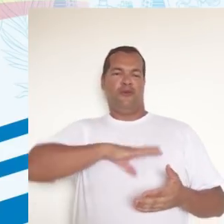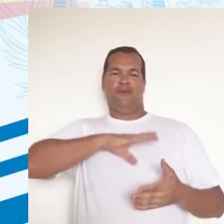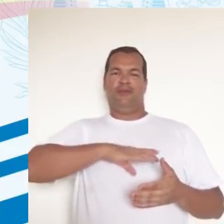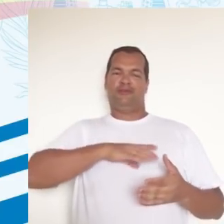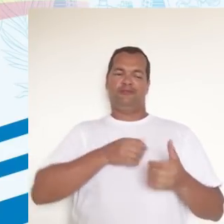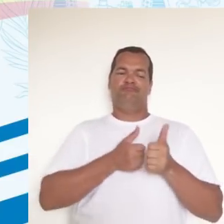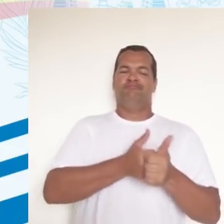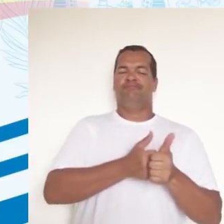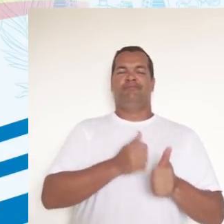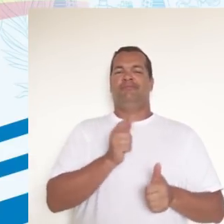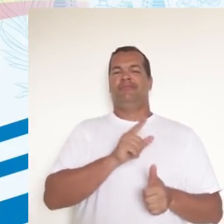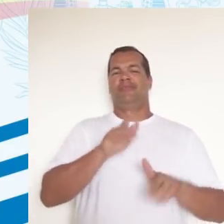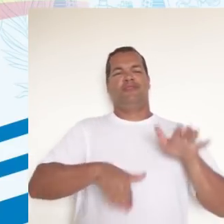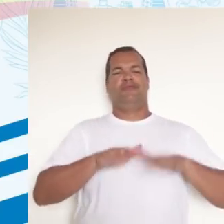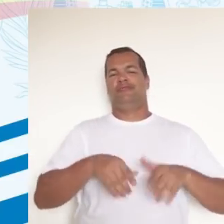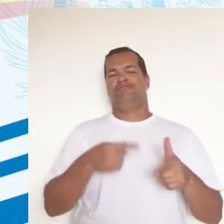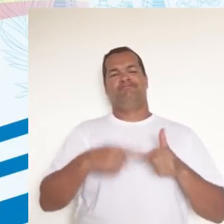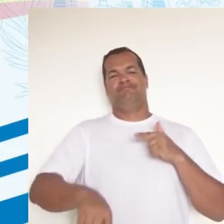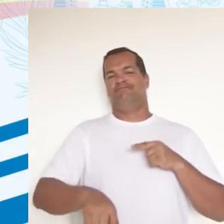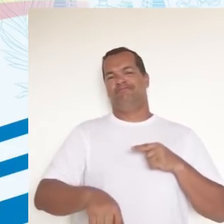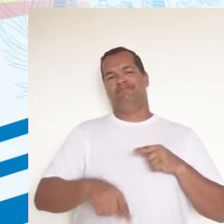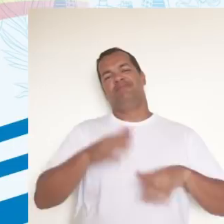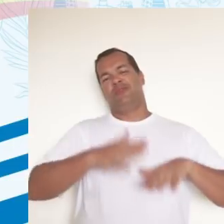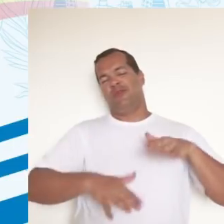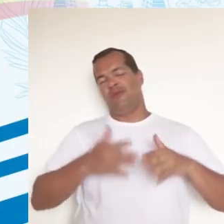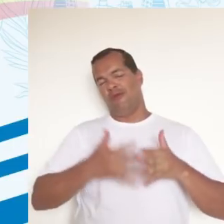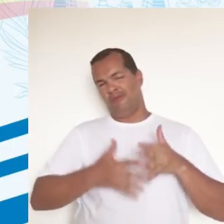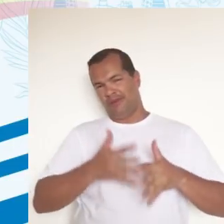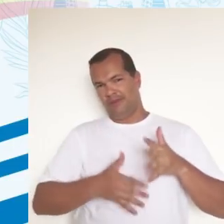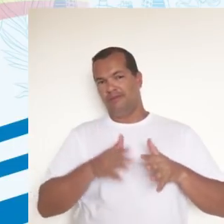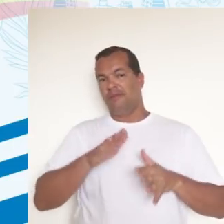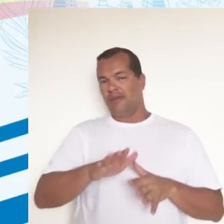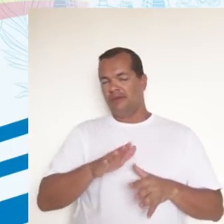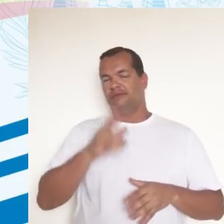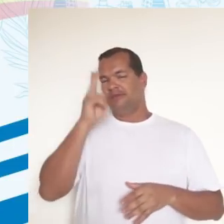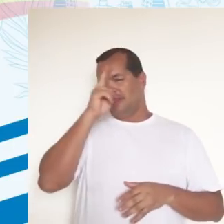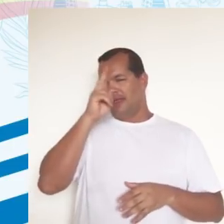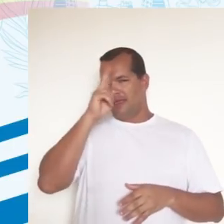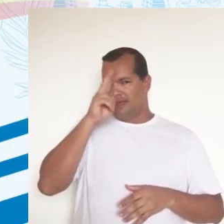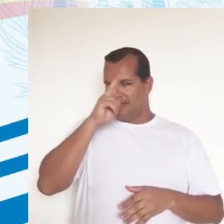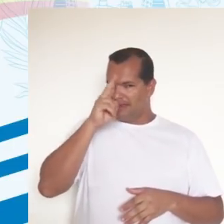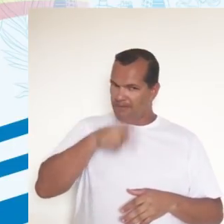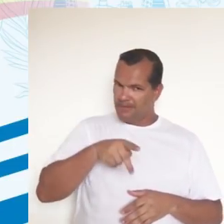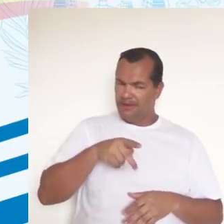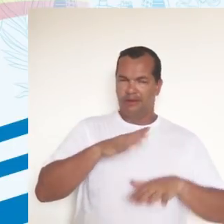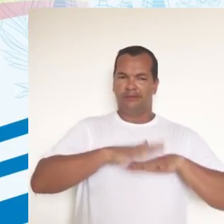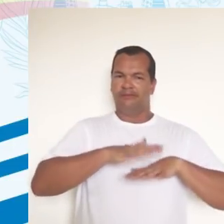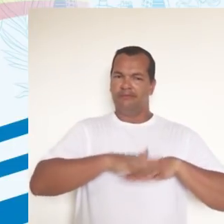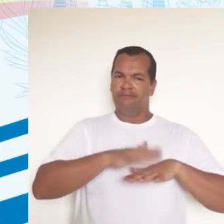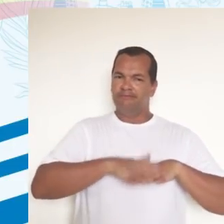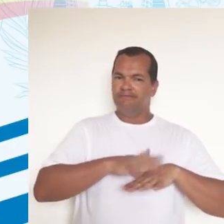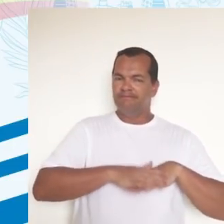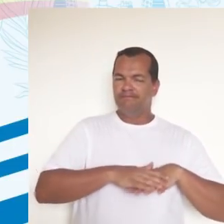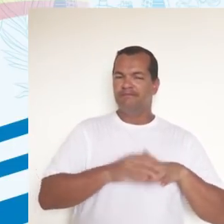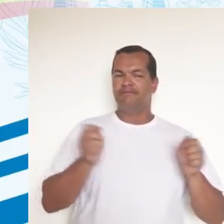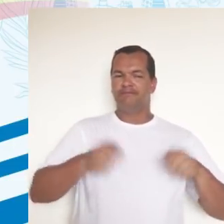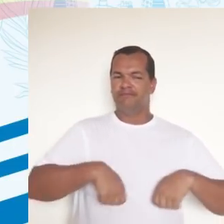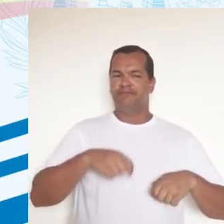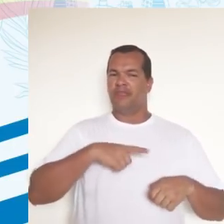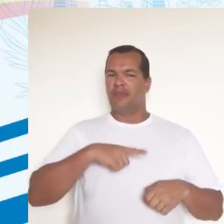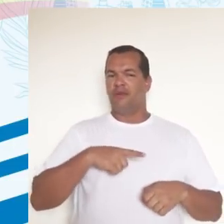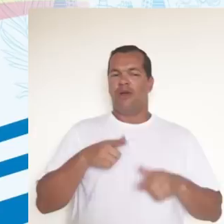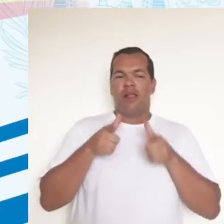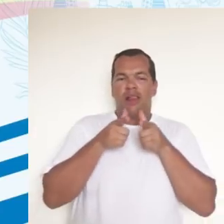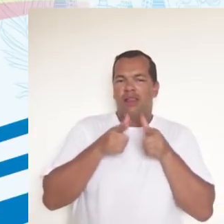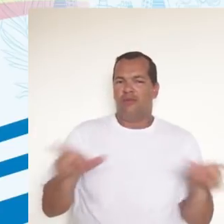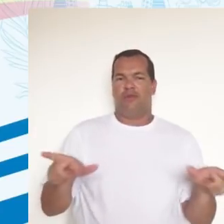língua materna seja talvez um fator que complique. Mas não esqueça, a matemática, ela por si